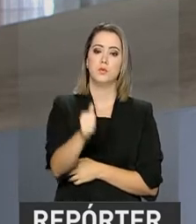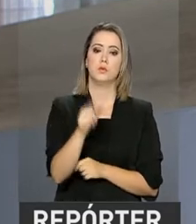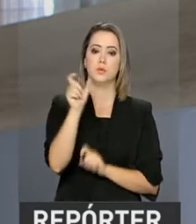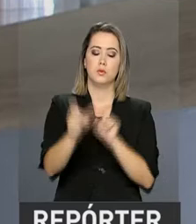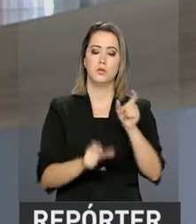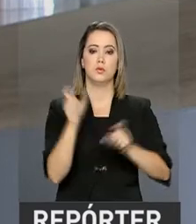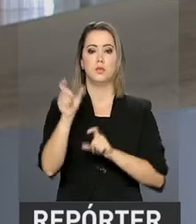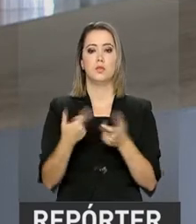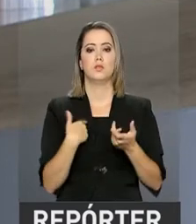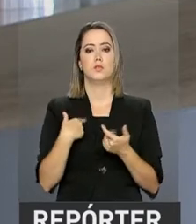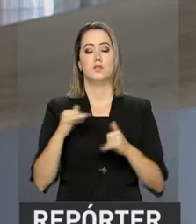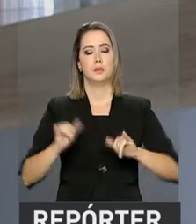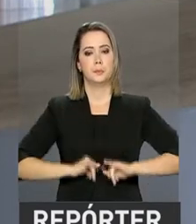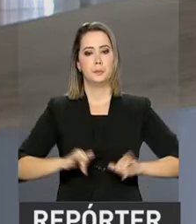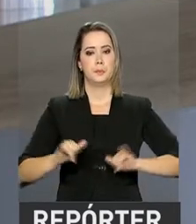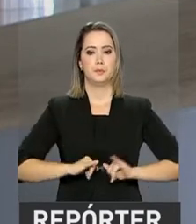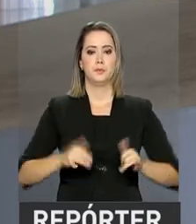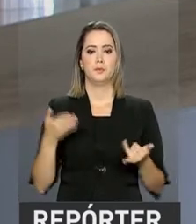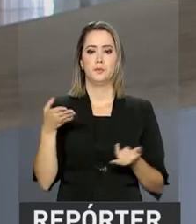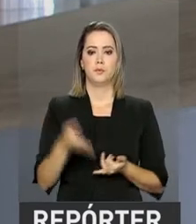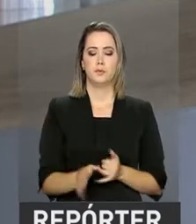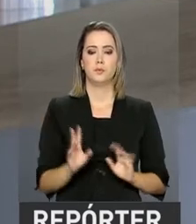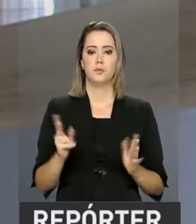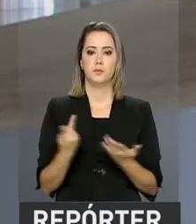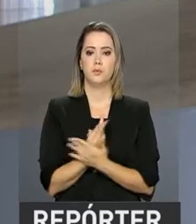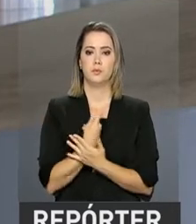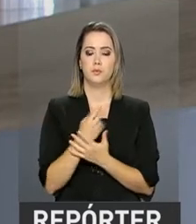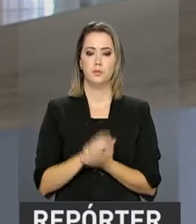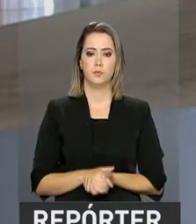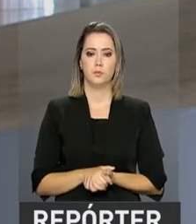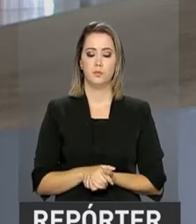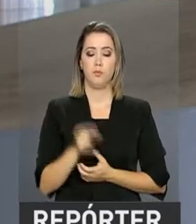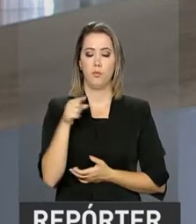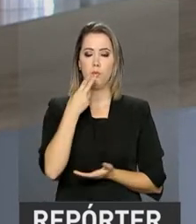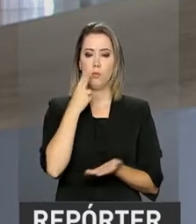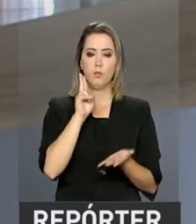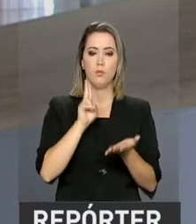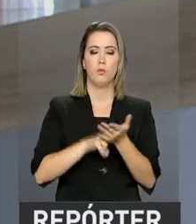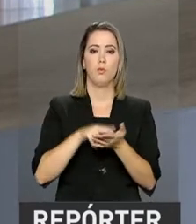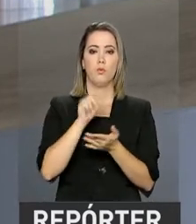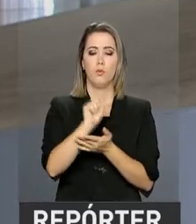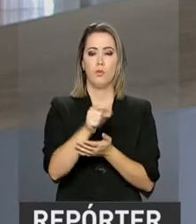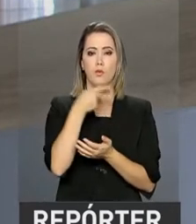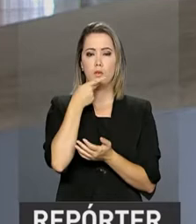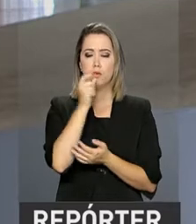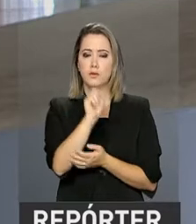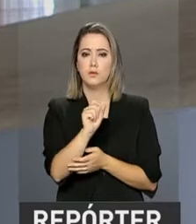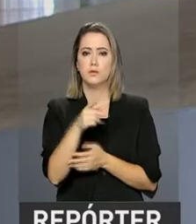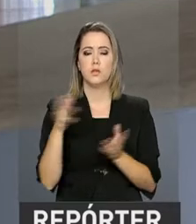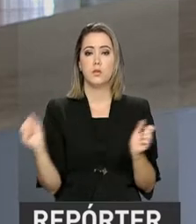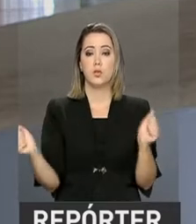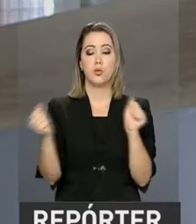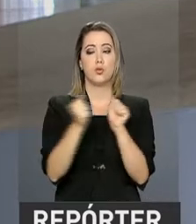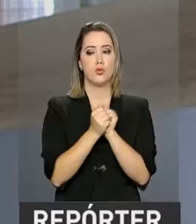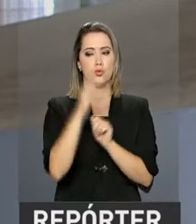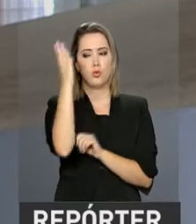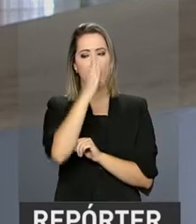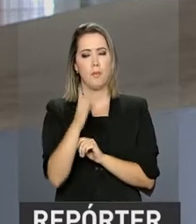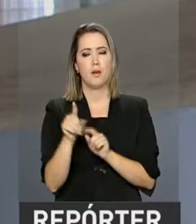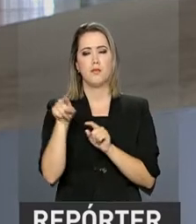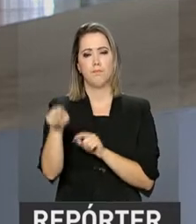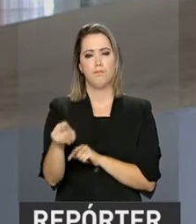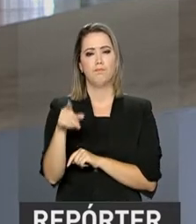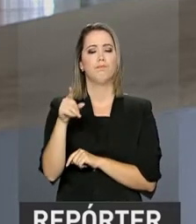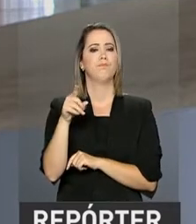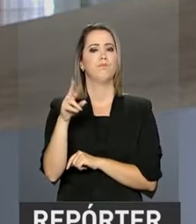que foram afetados neste episódio nesta carta o presidente michel temer disse que juntos brasil e reino